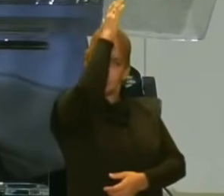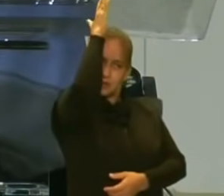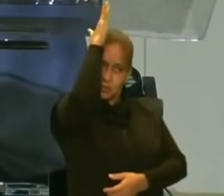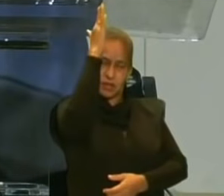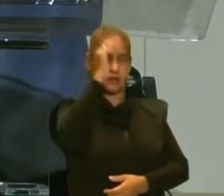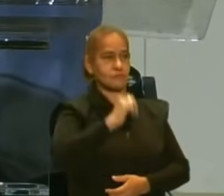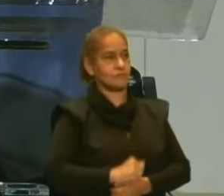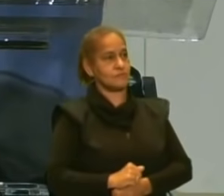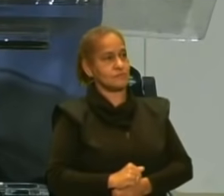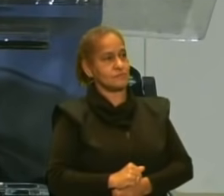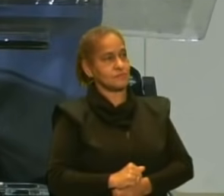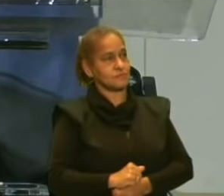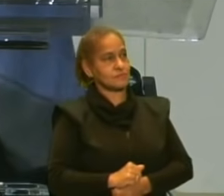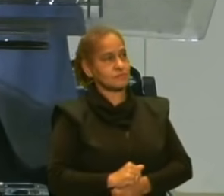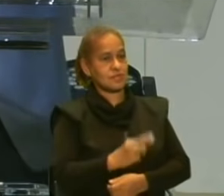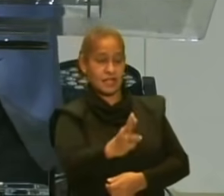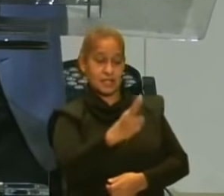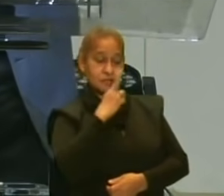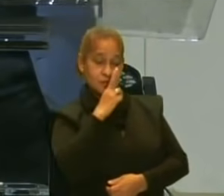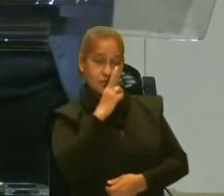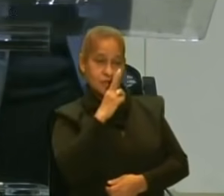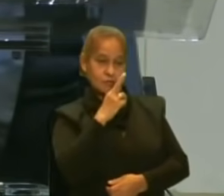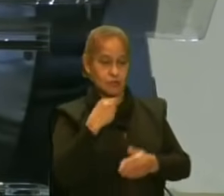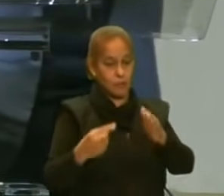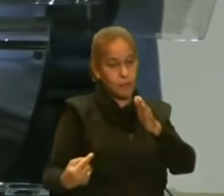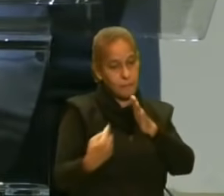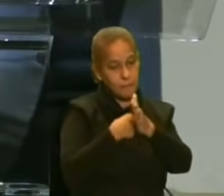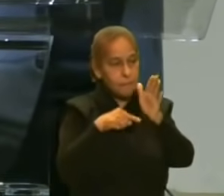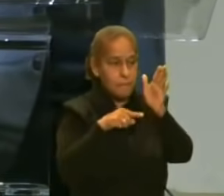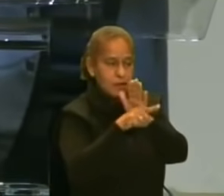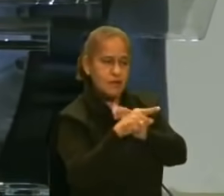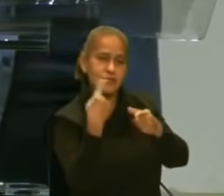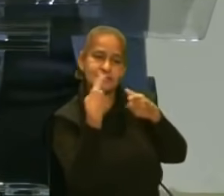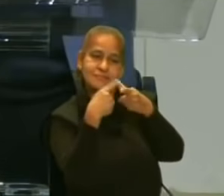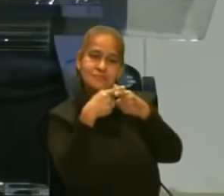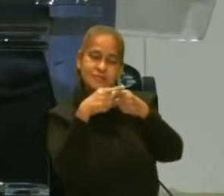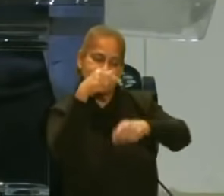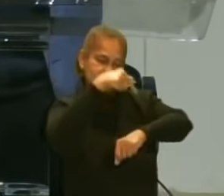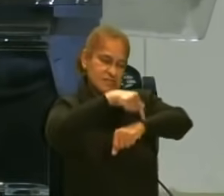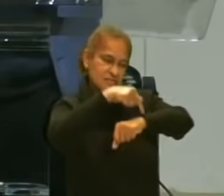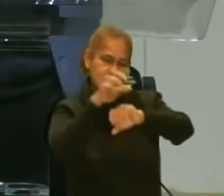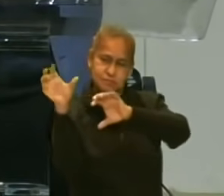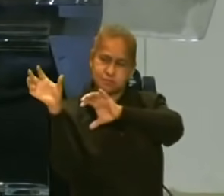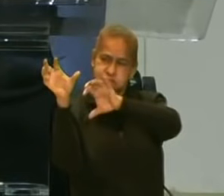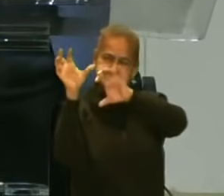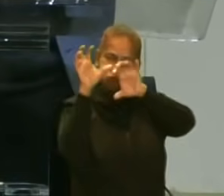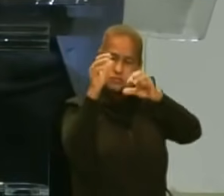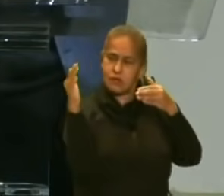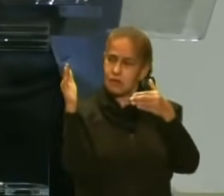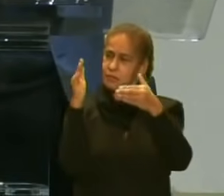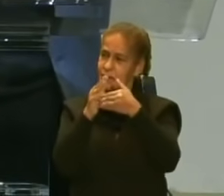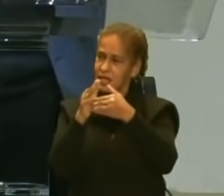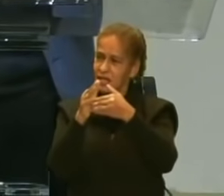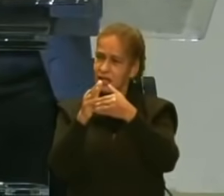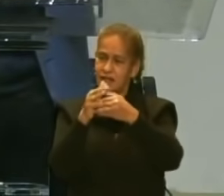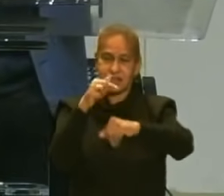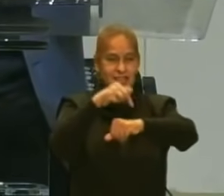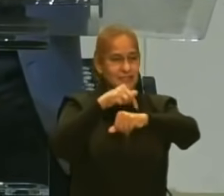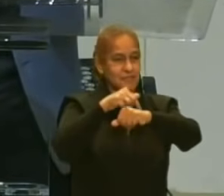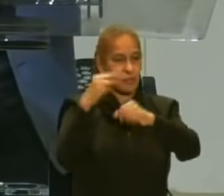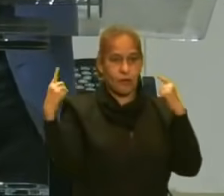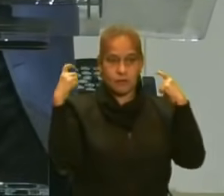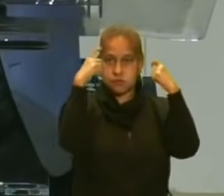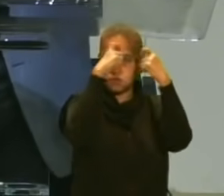interpretando e respondendo a nossa pergunta: por que nesse tempo a influência vai parar e vai ser um tempo tão